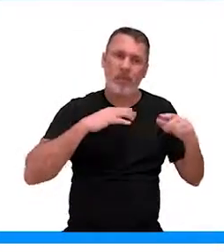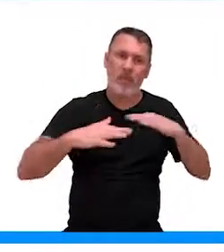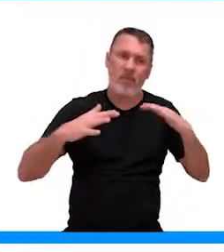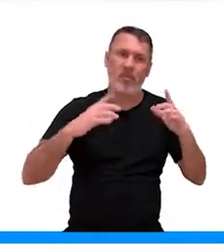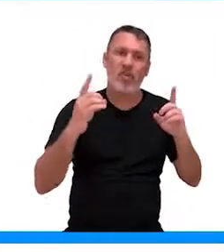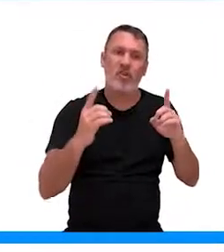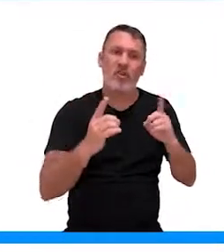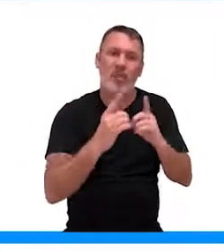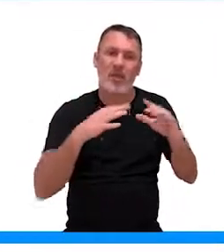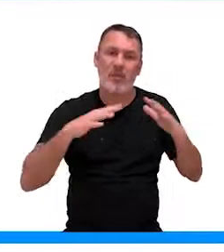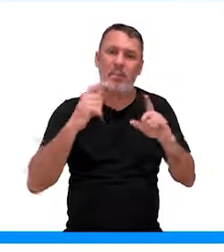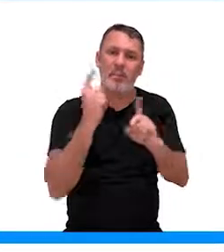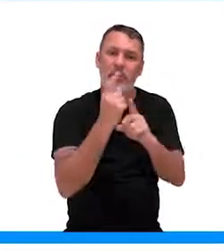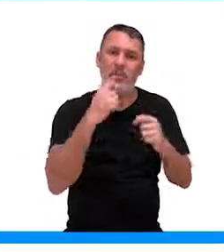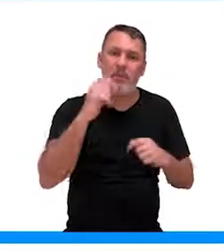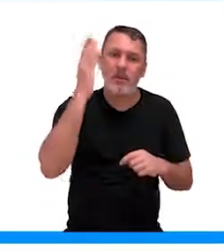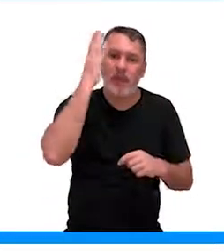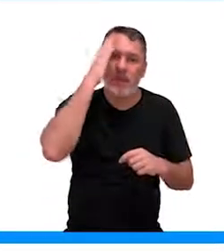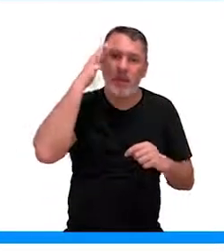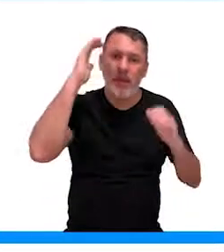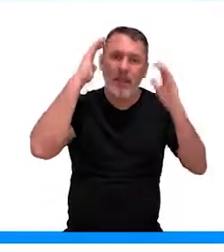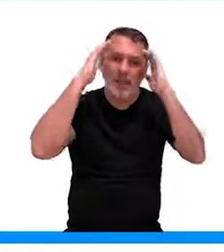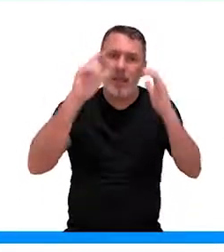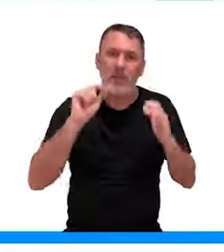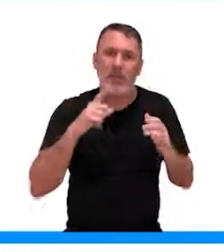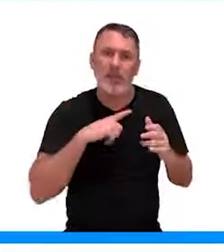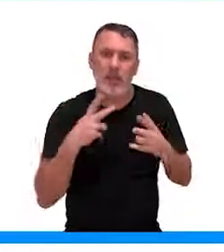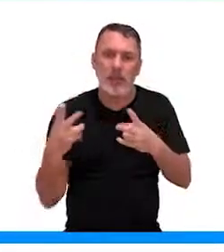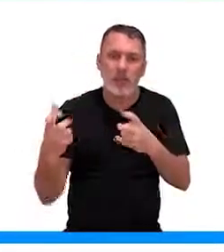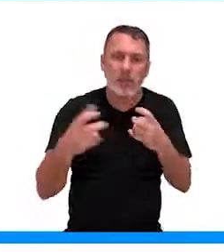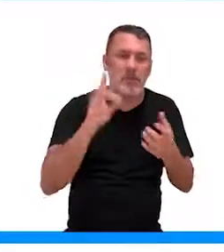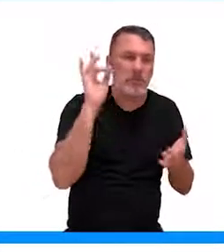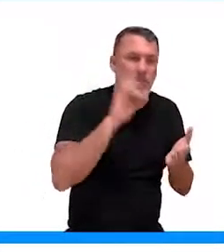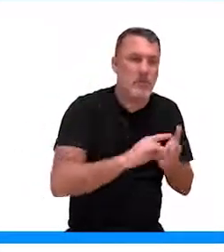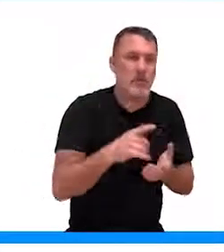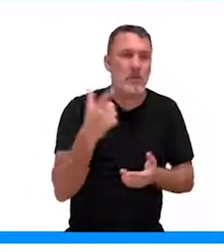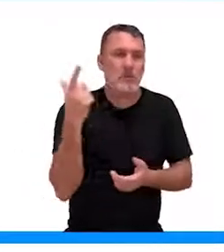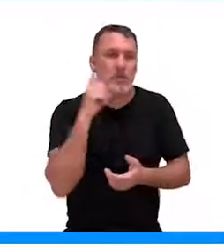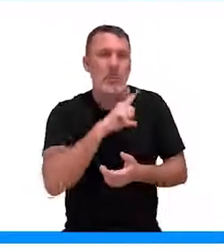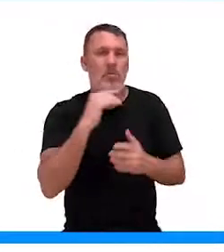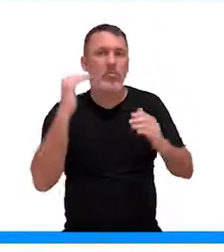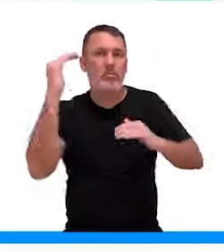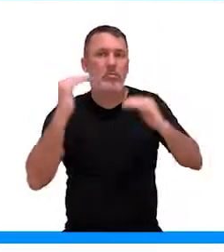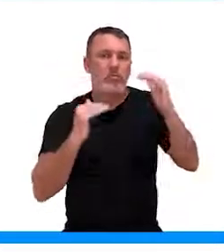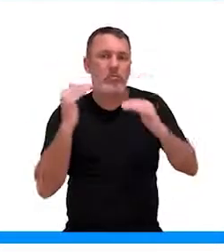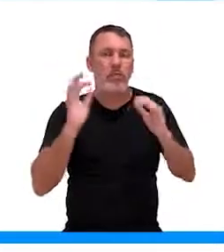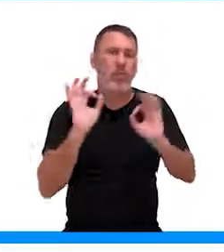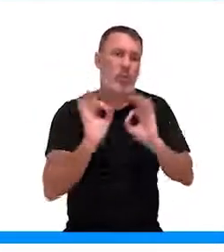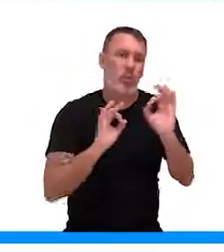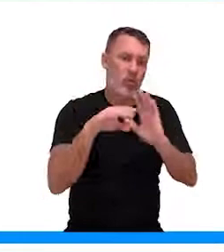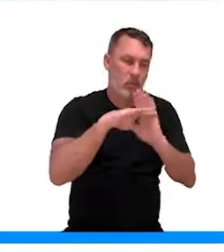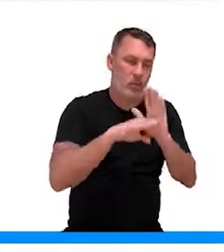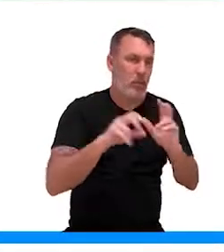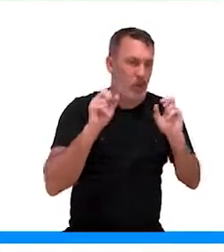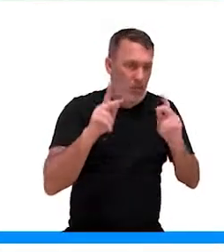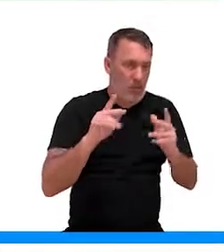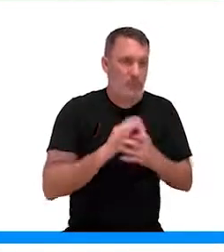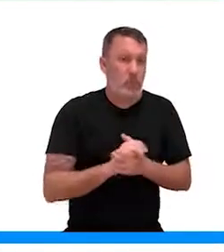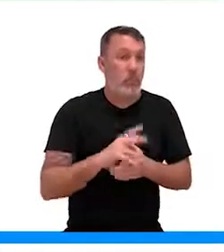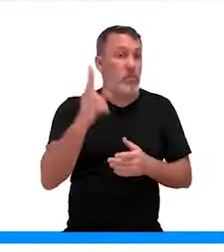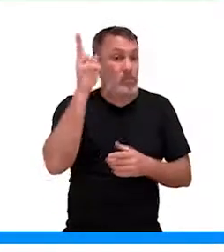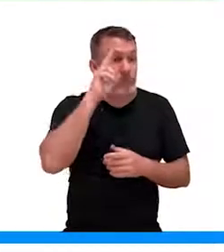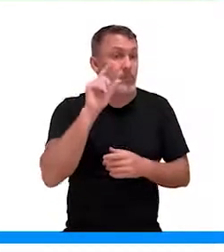ser respeitada, né? Antes dessa exploração a ser consolidada ou chegar a um nível aí descontrolado, ok? Vamos lembrar